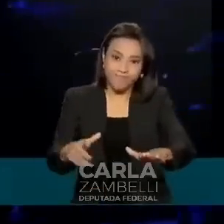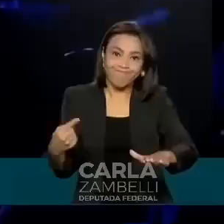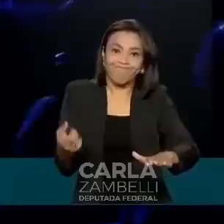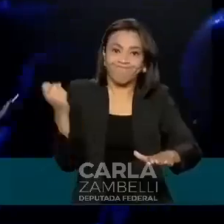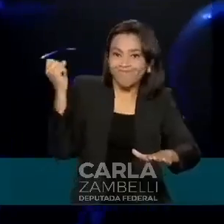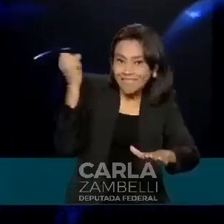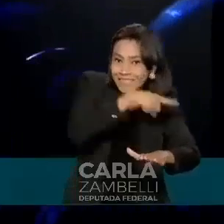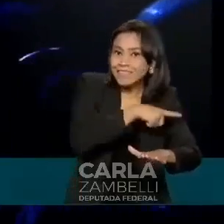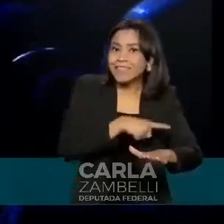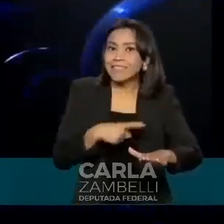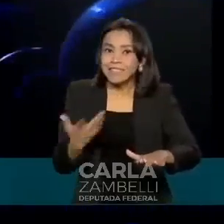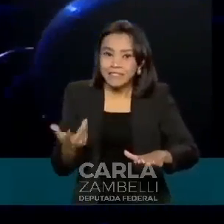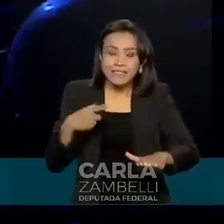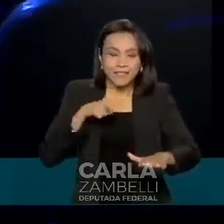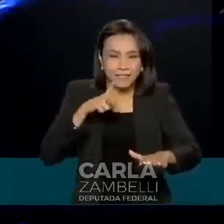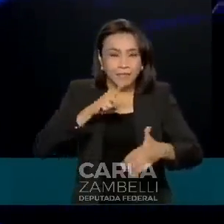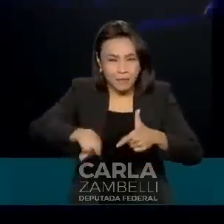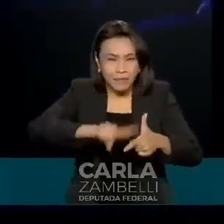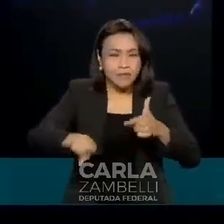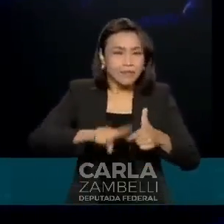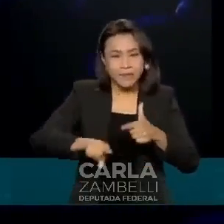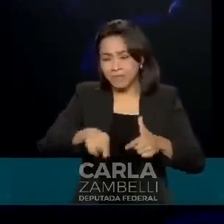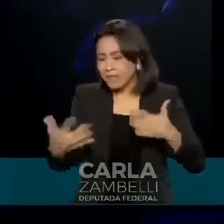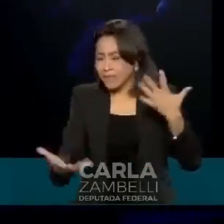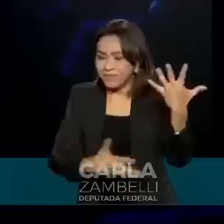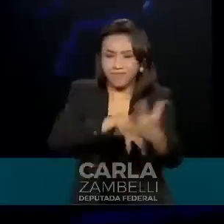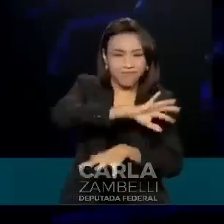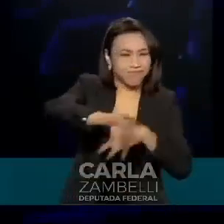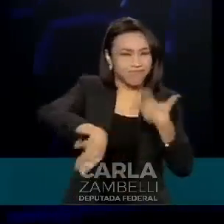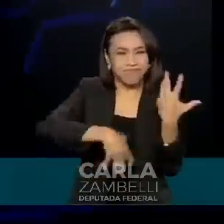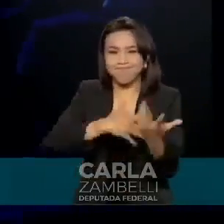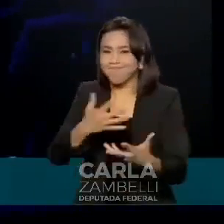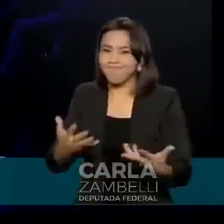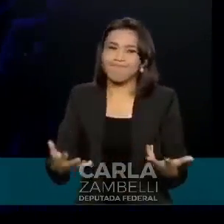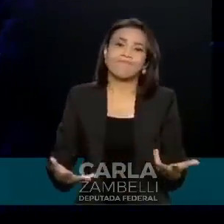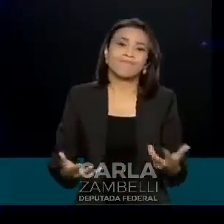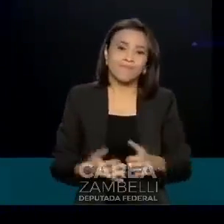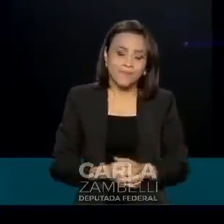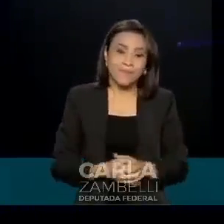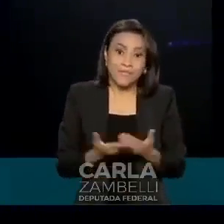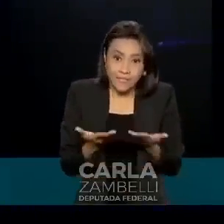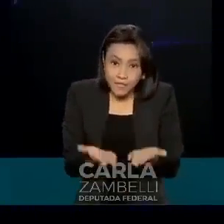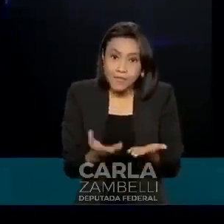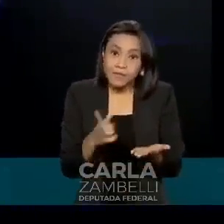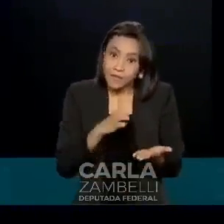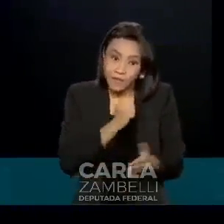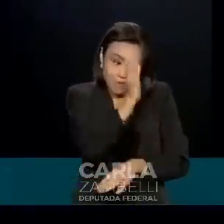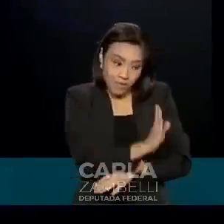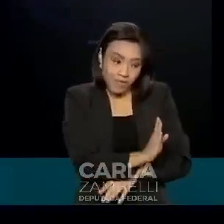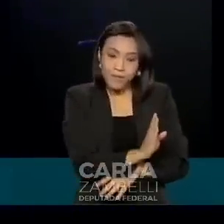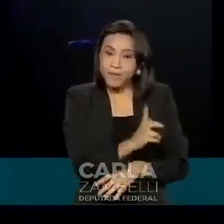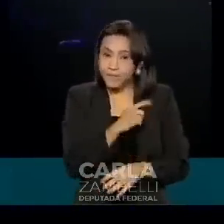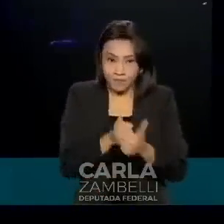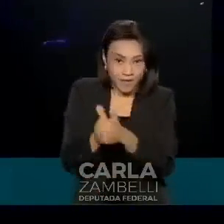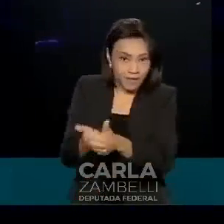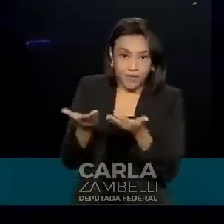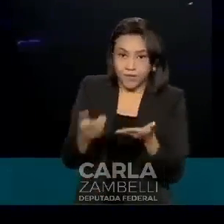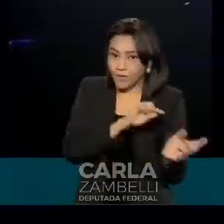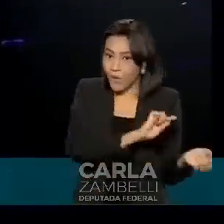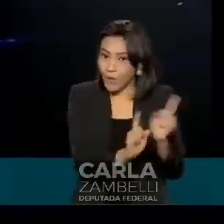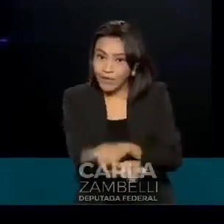pesagem tubo né ela tá magoada por um pedaço asa por pedaço já já vai tá errado e quanto isso você tem o Brasil ao contrário